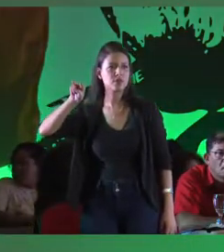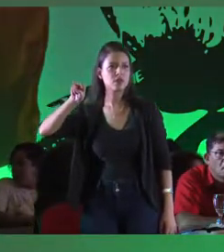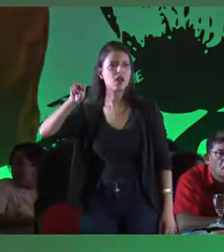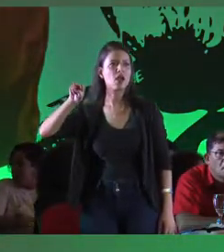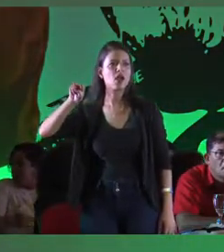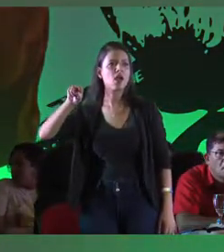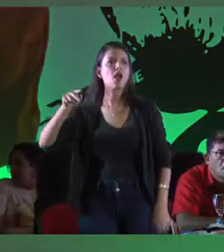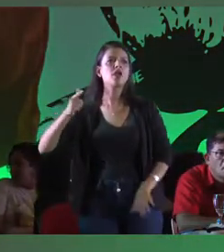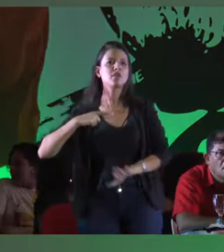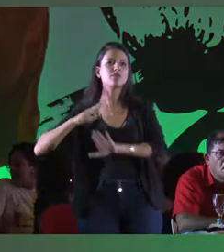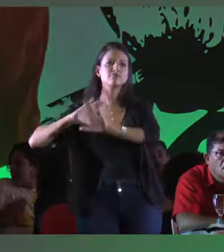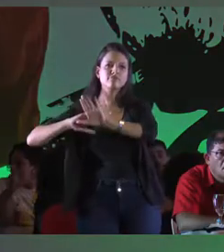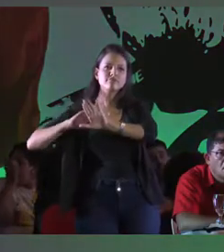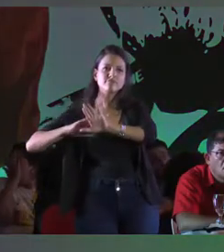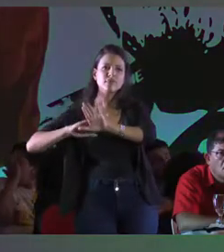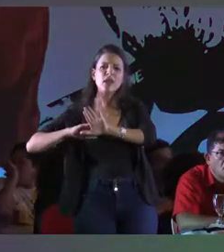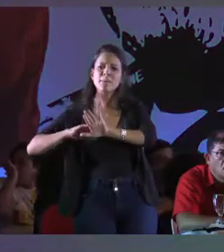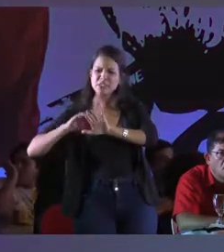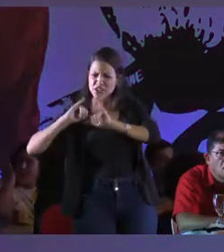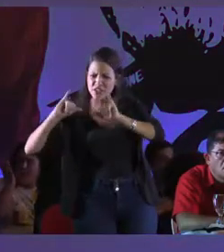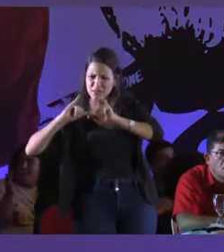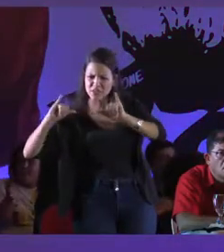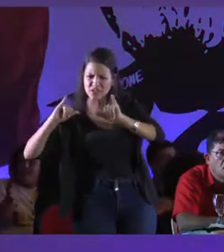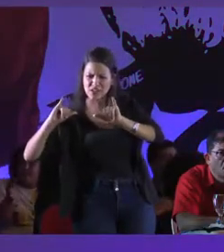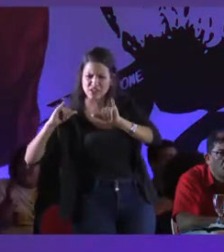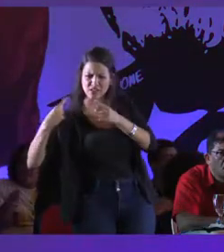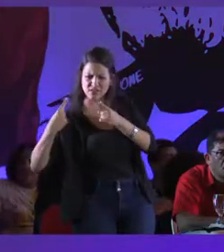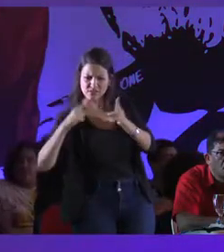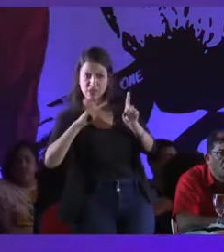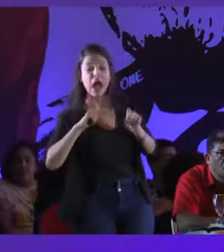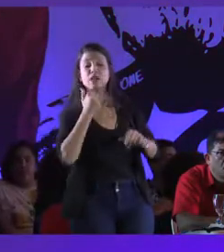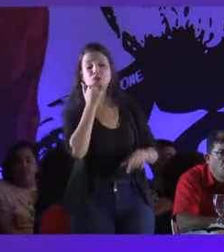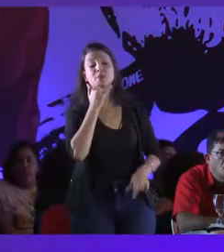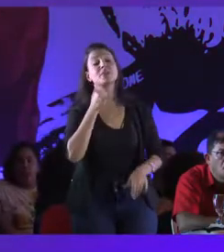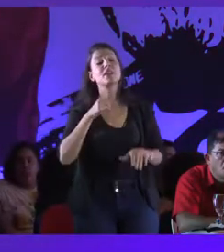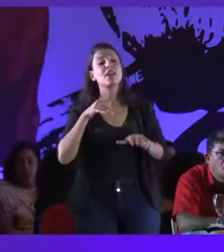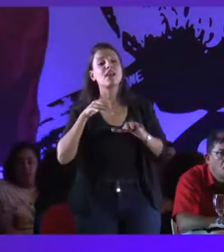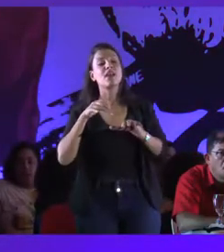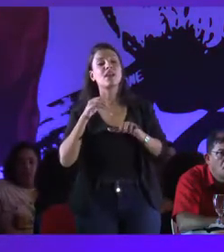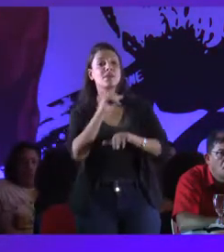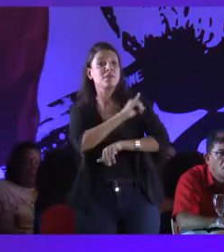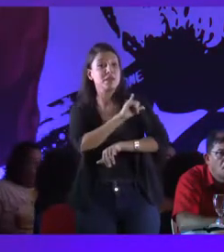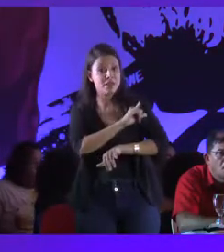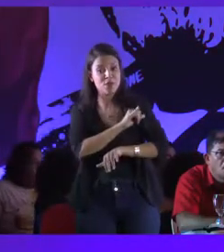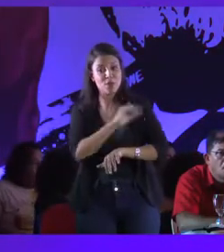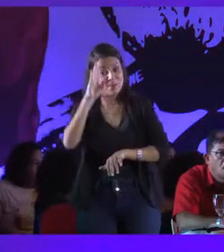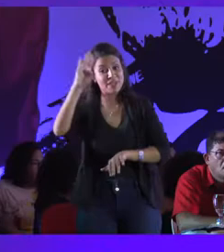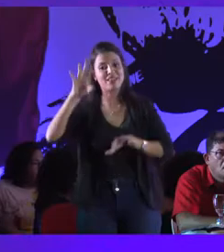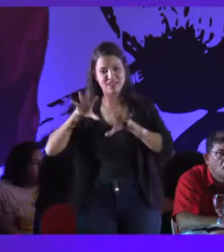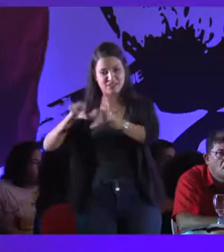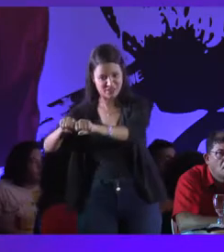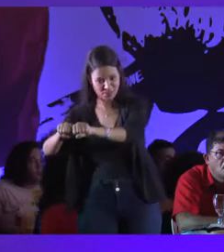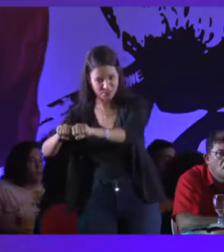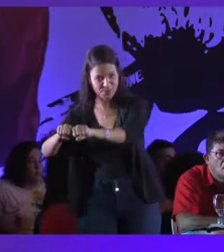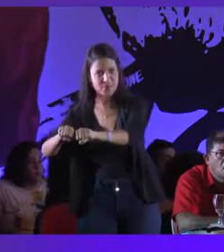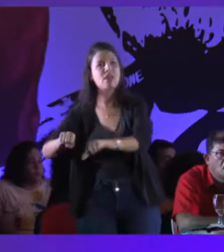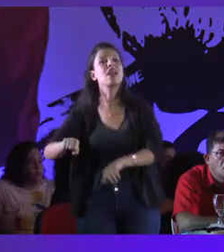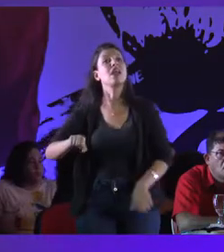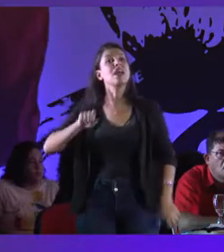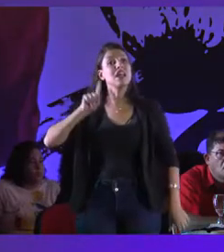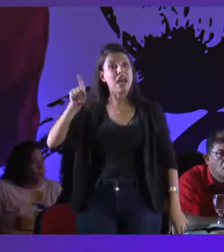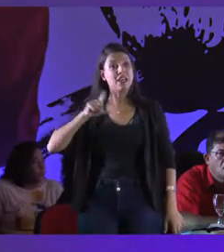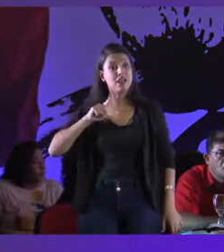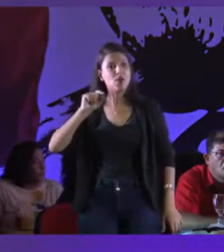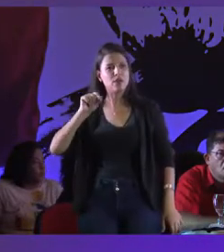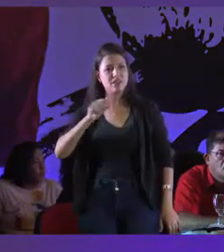forma militar no país. Esta ocupação do Rio de Janeiro não é outra coisa que, além de perseguir